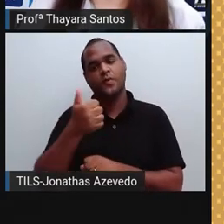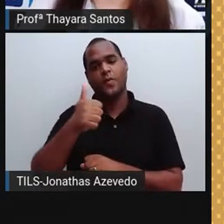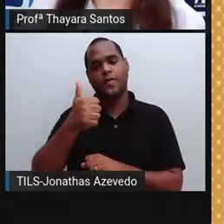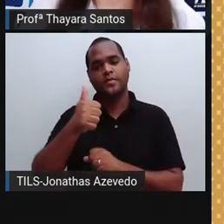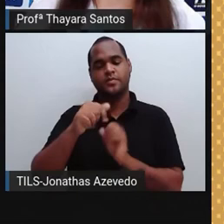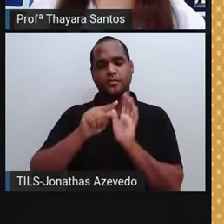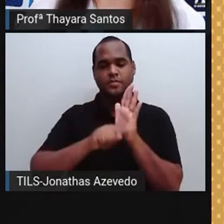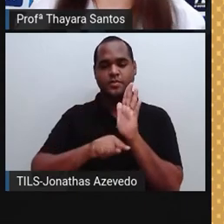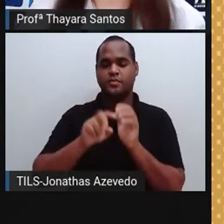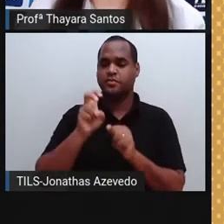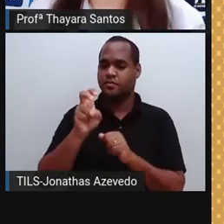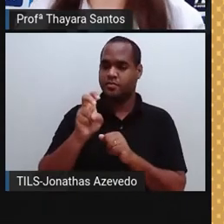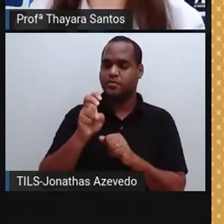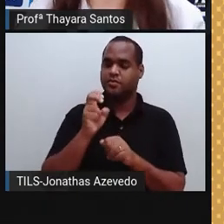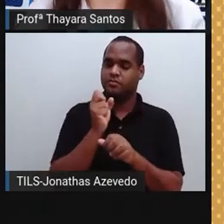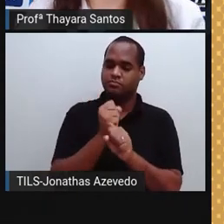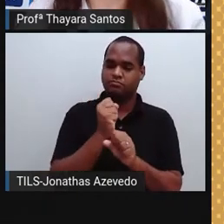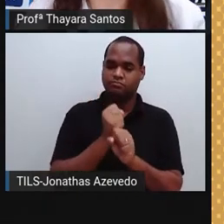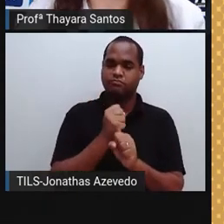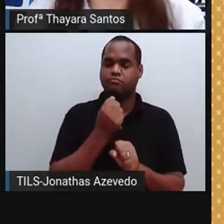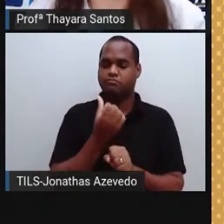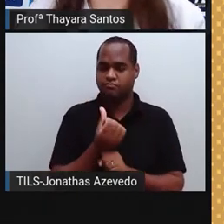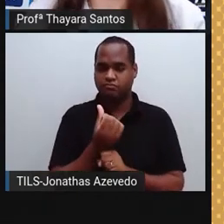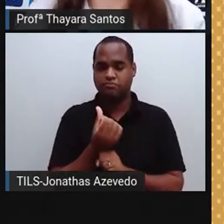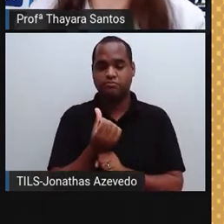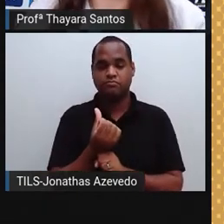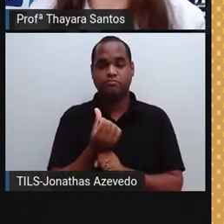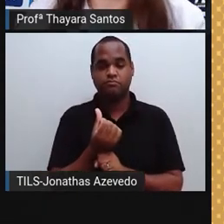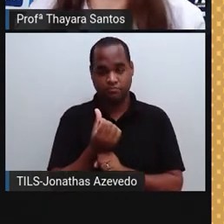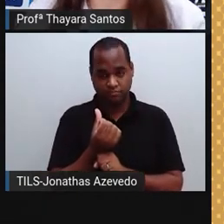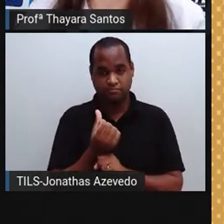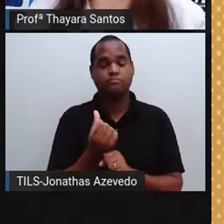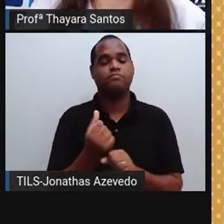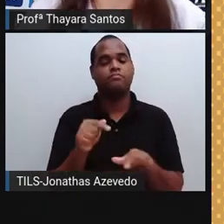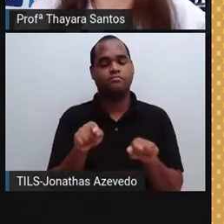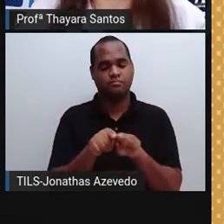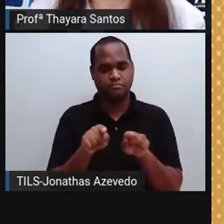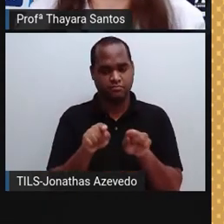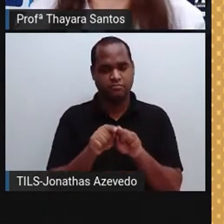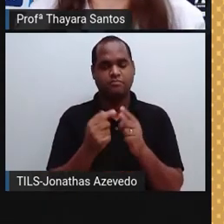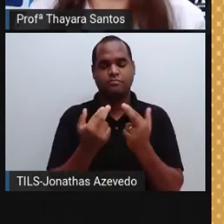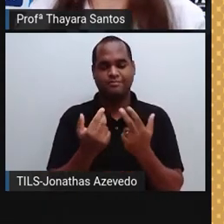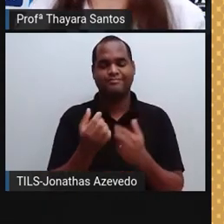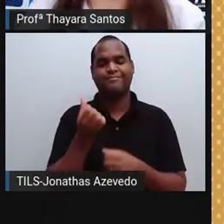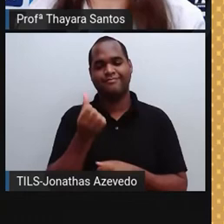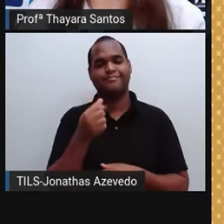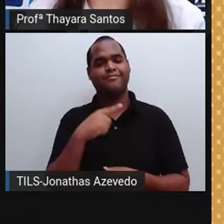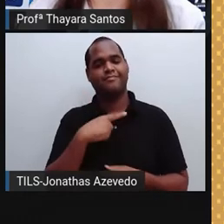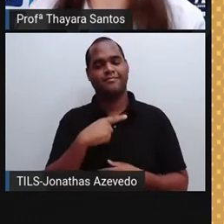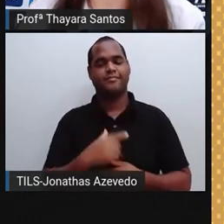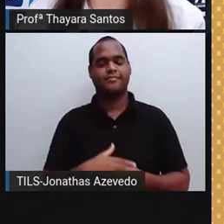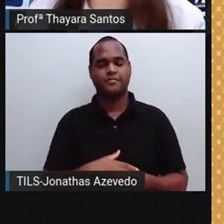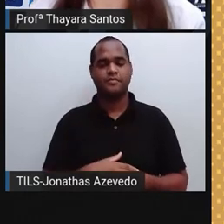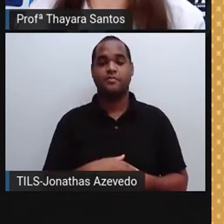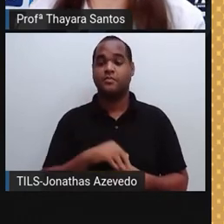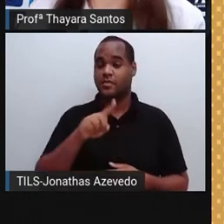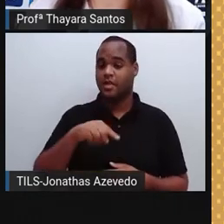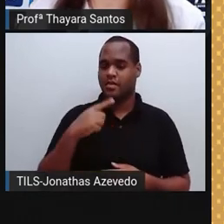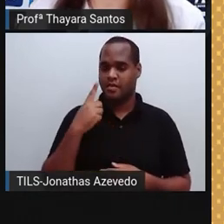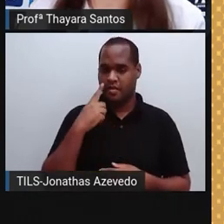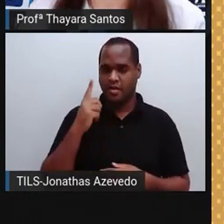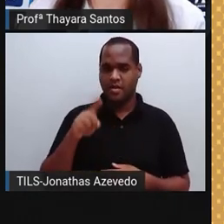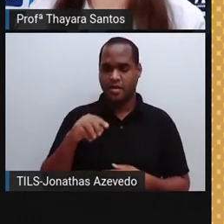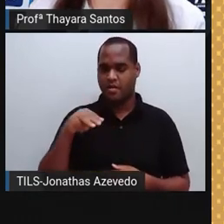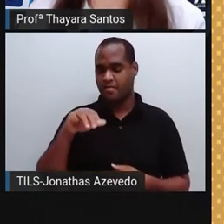diminui 11 menos 5, também vai dar 6. Também vai dar 6, também é o número de nêutrons. Então, eles têm número de